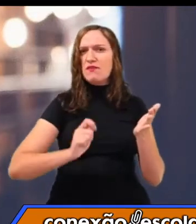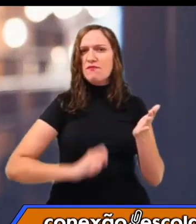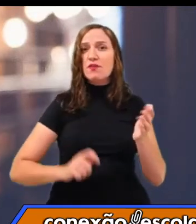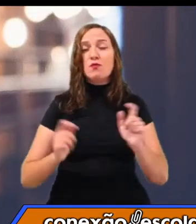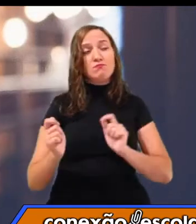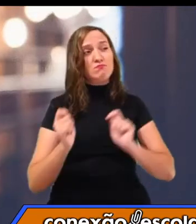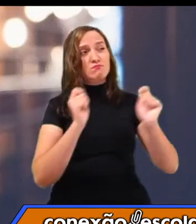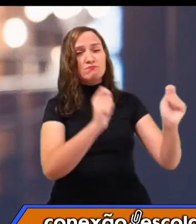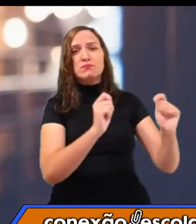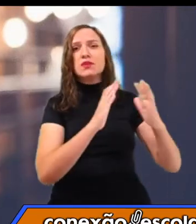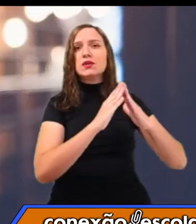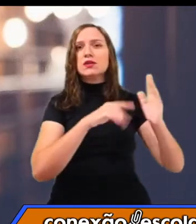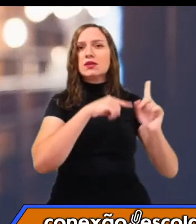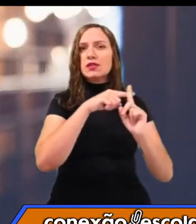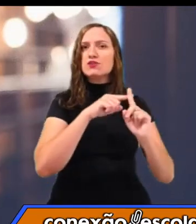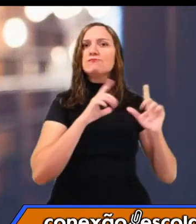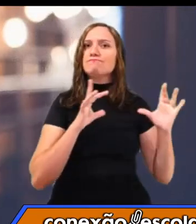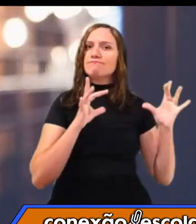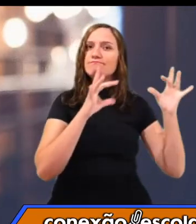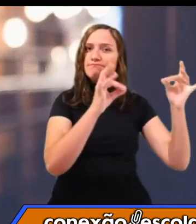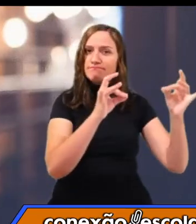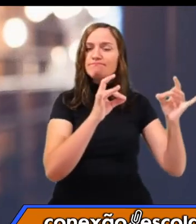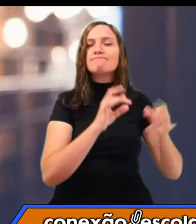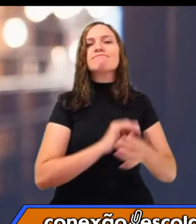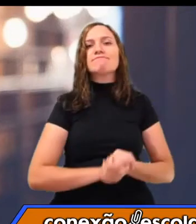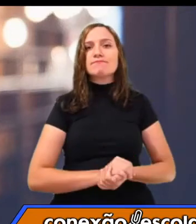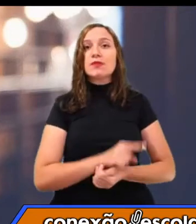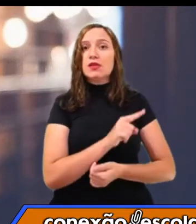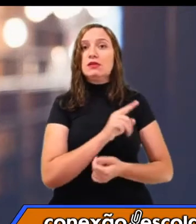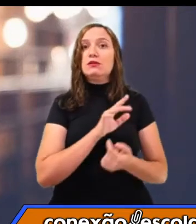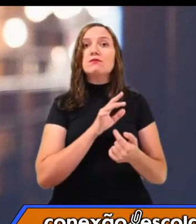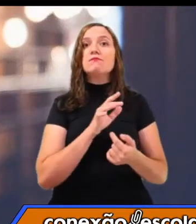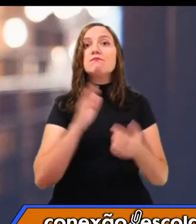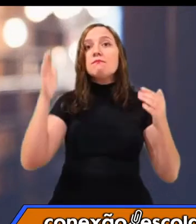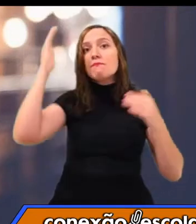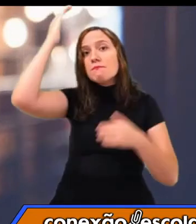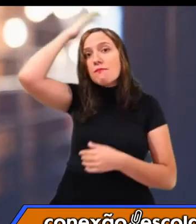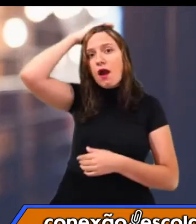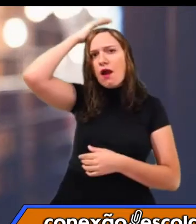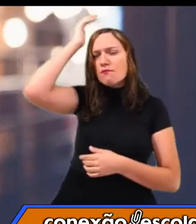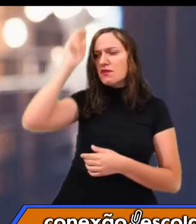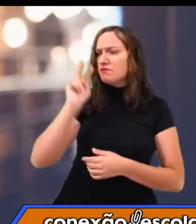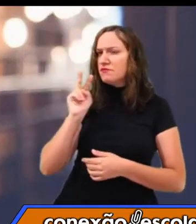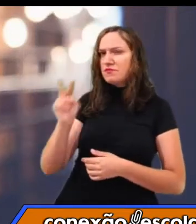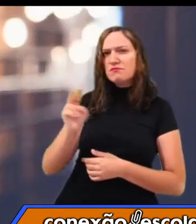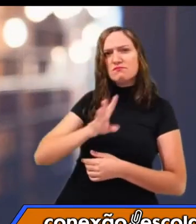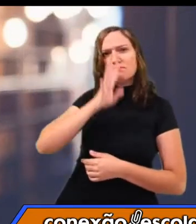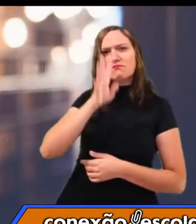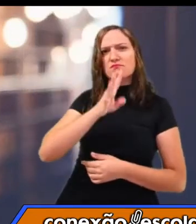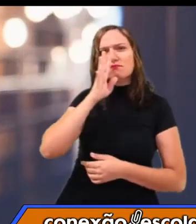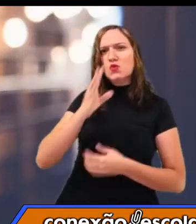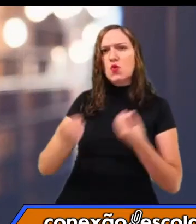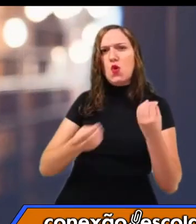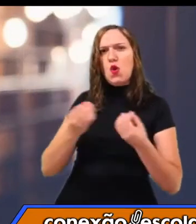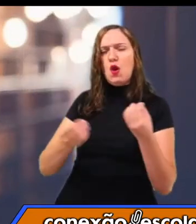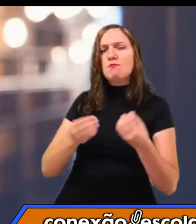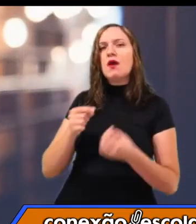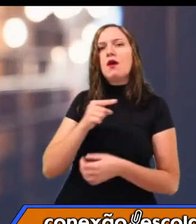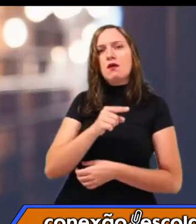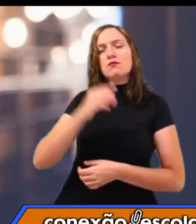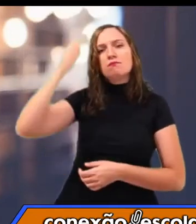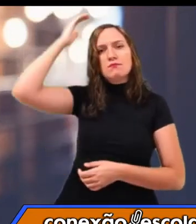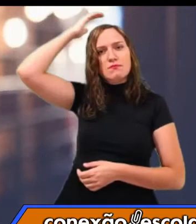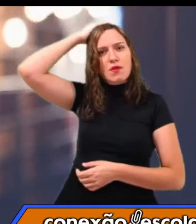da igreja, né? E aí isso representou para o Papa um desaforo, né? E o